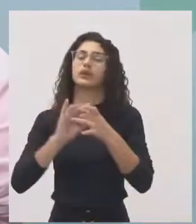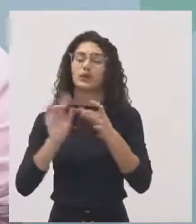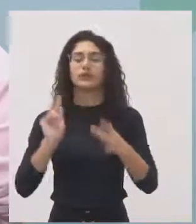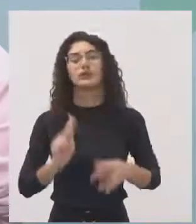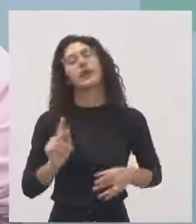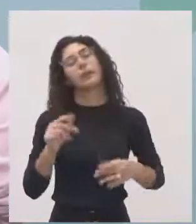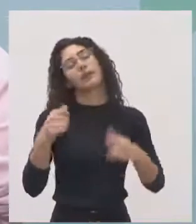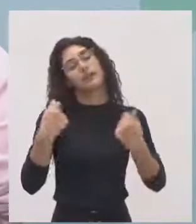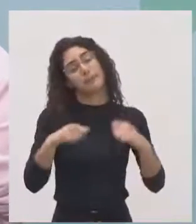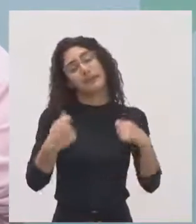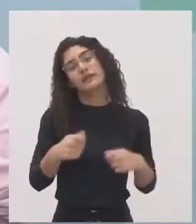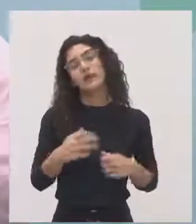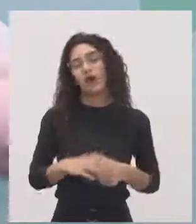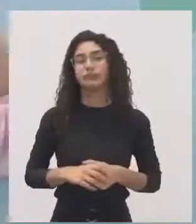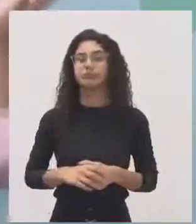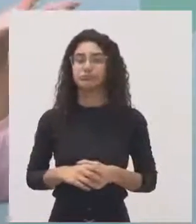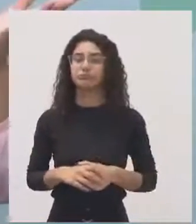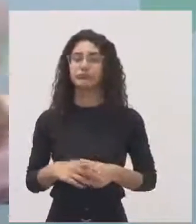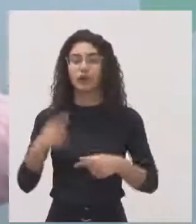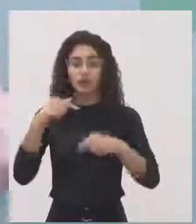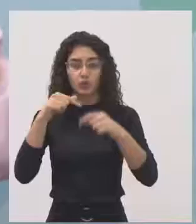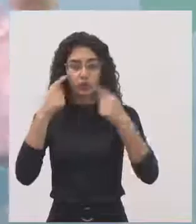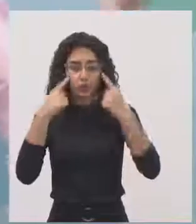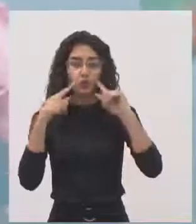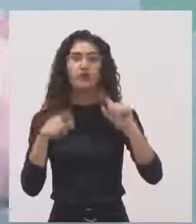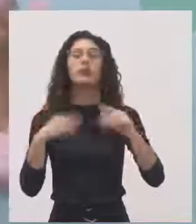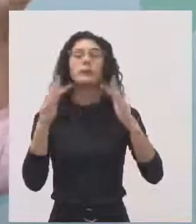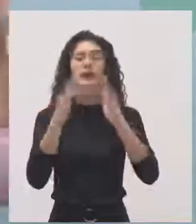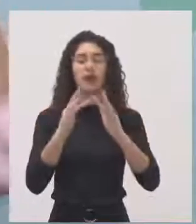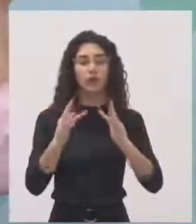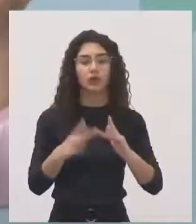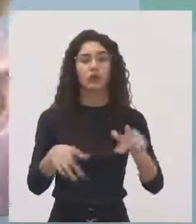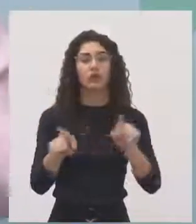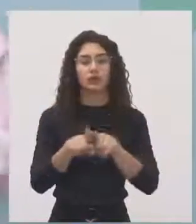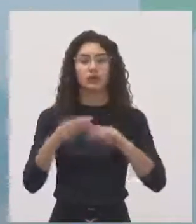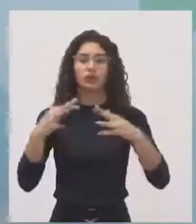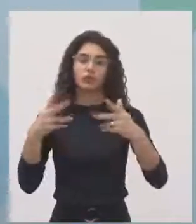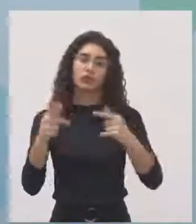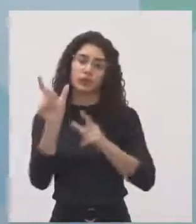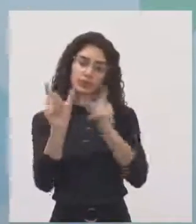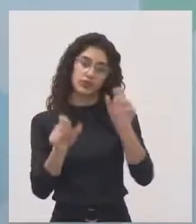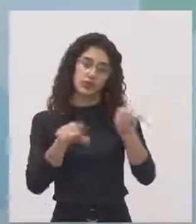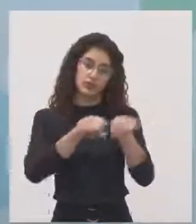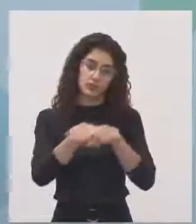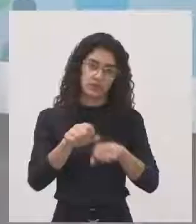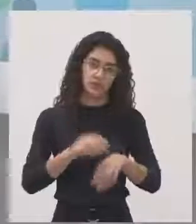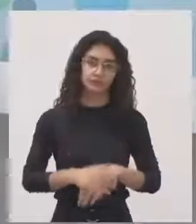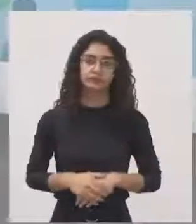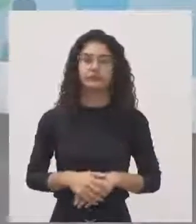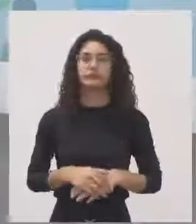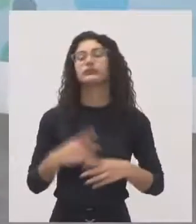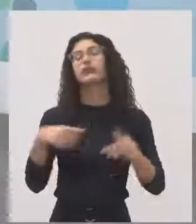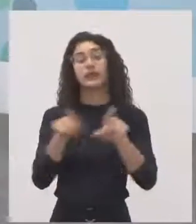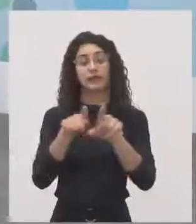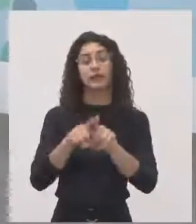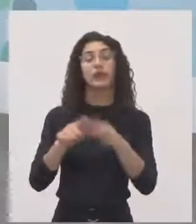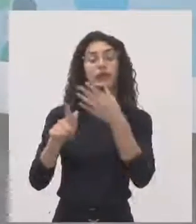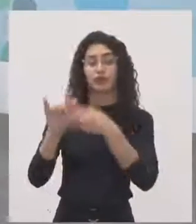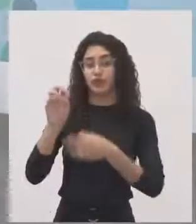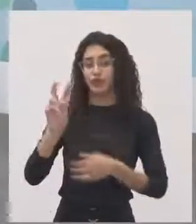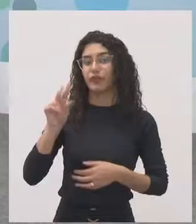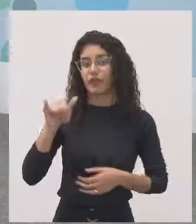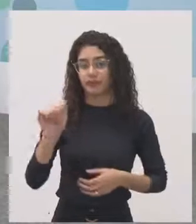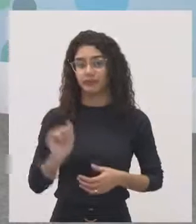vocês, caso vocês queiram aí, tenham alguma dúvida, para entrar em contato com as pessoas todas que fizeram essas formações, inclusive o